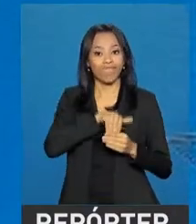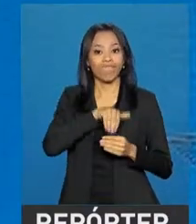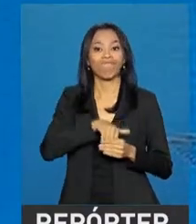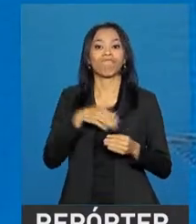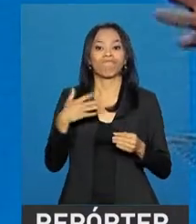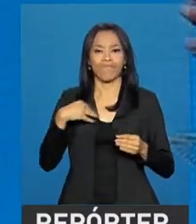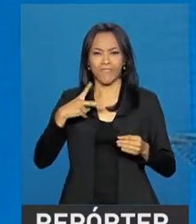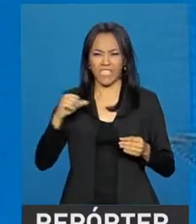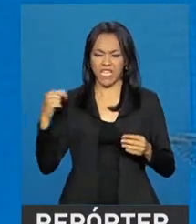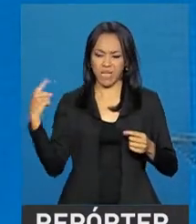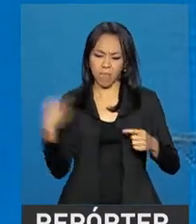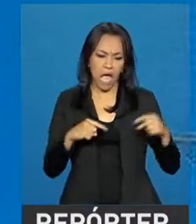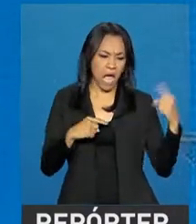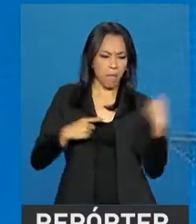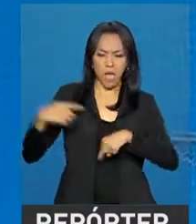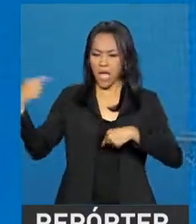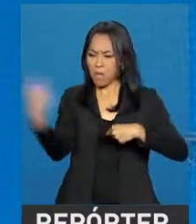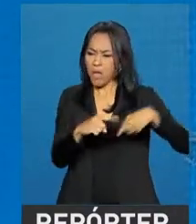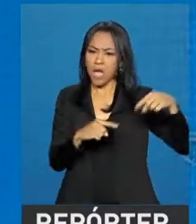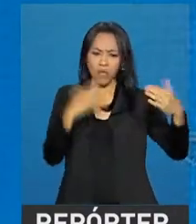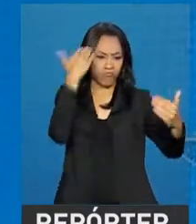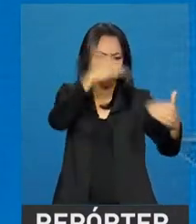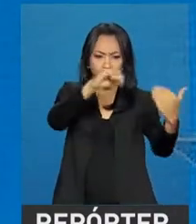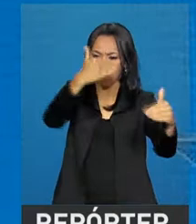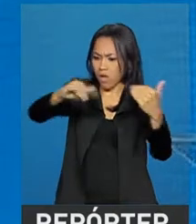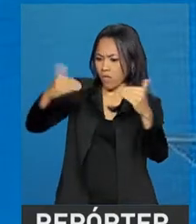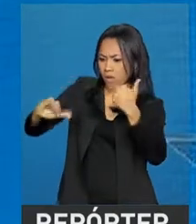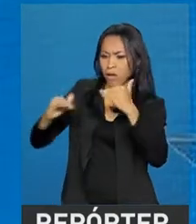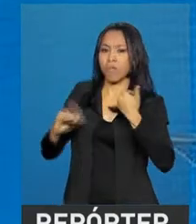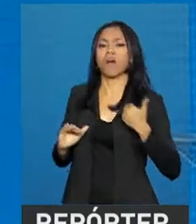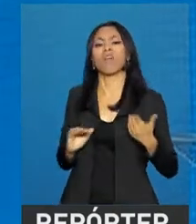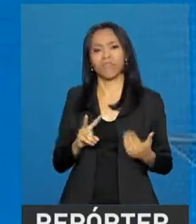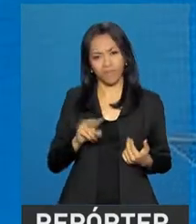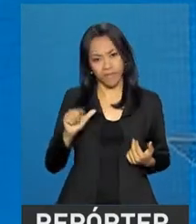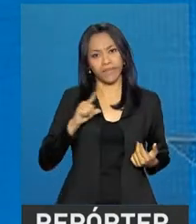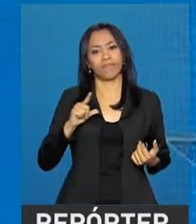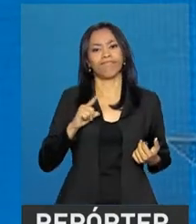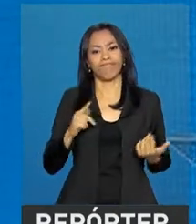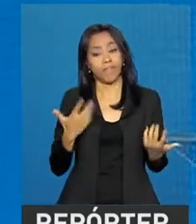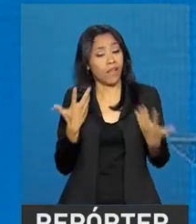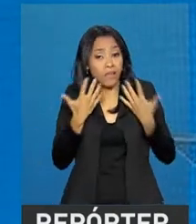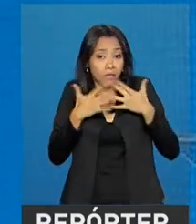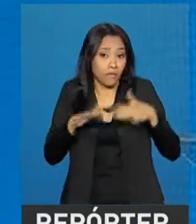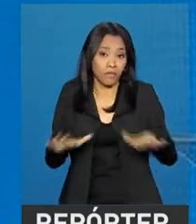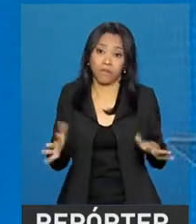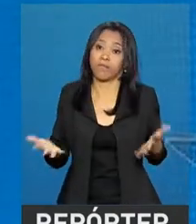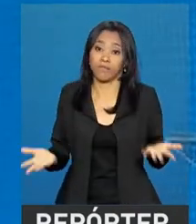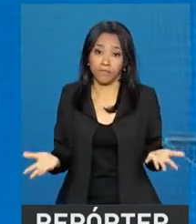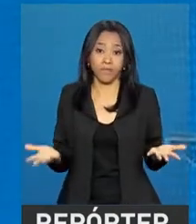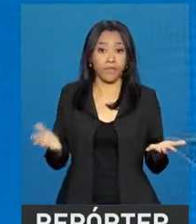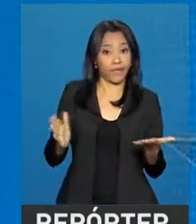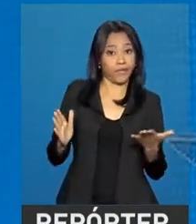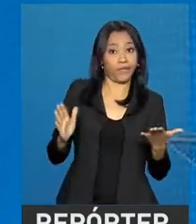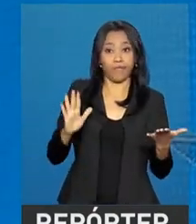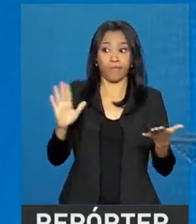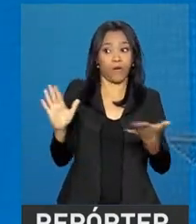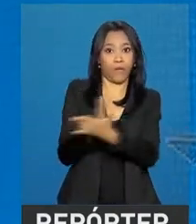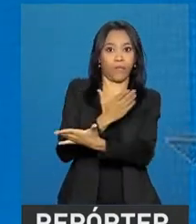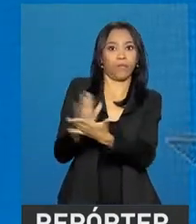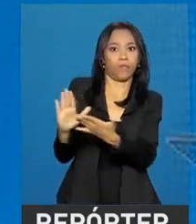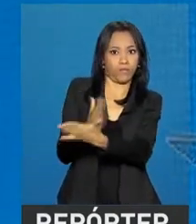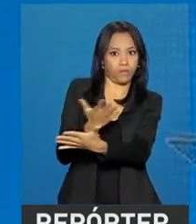disputas controvérsias contrariedades contestações e é natural que alguns digamos assim